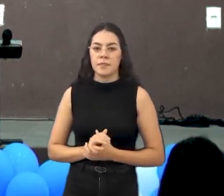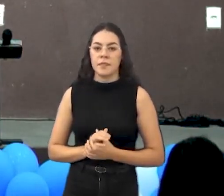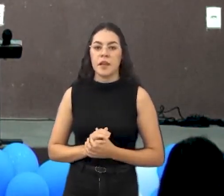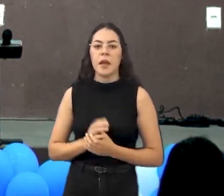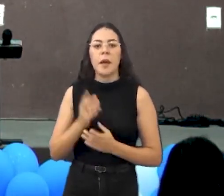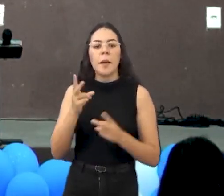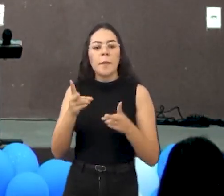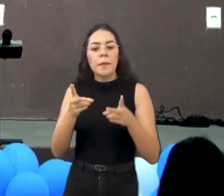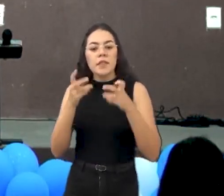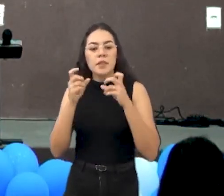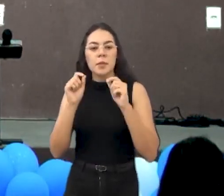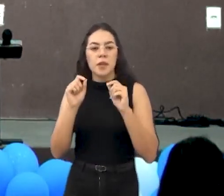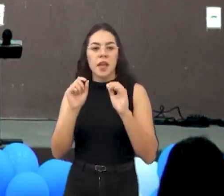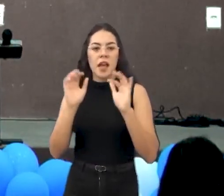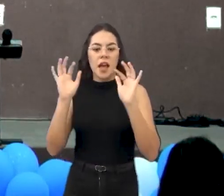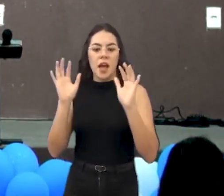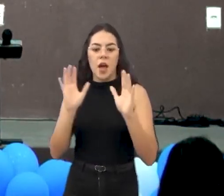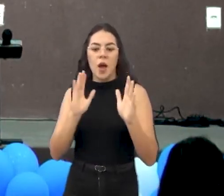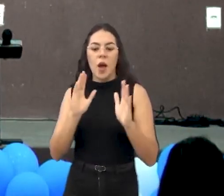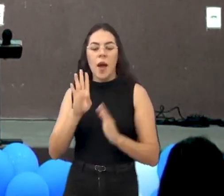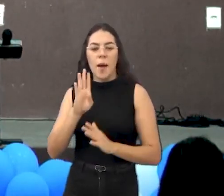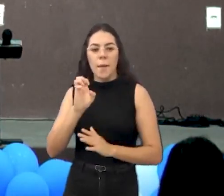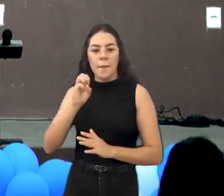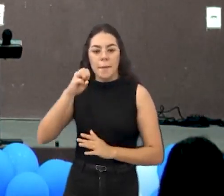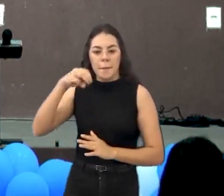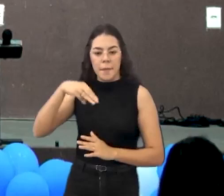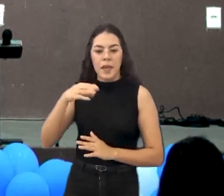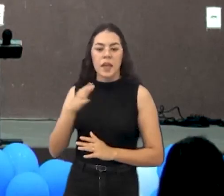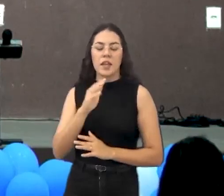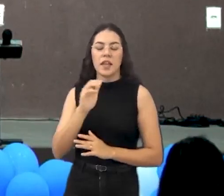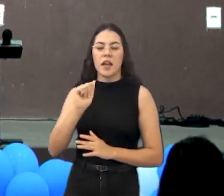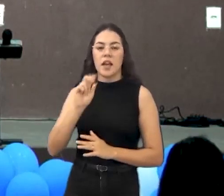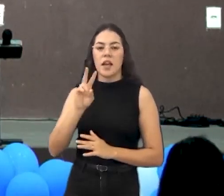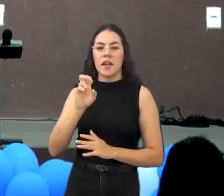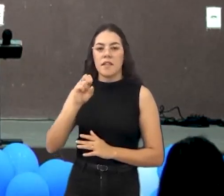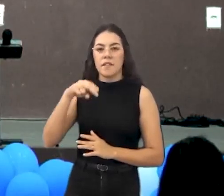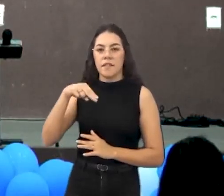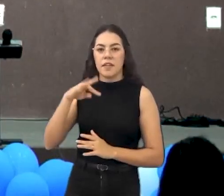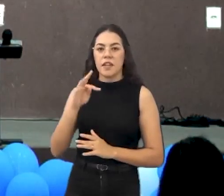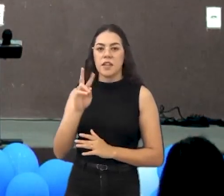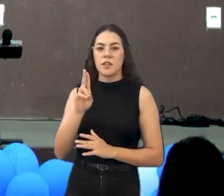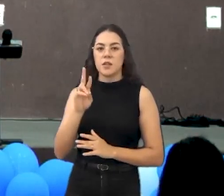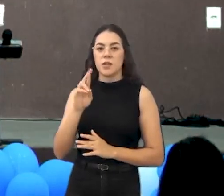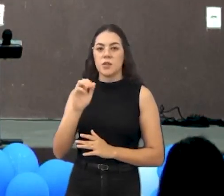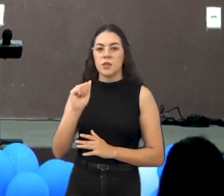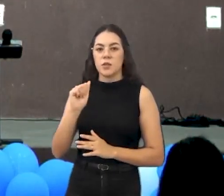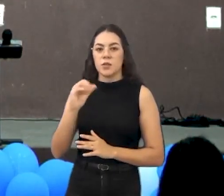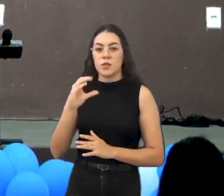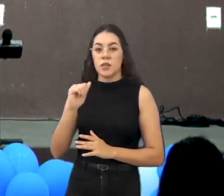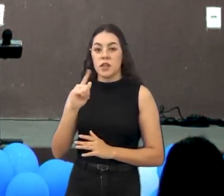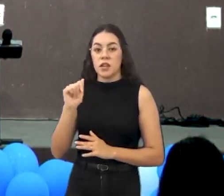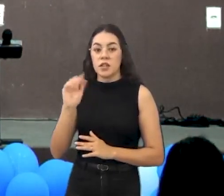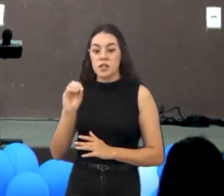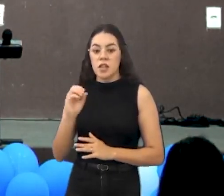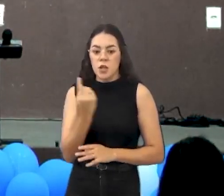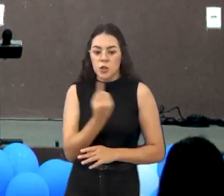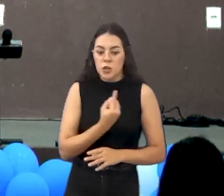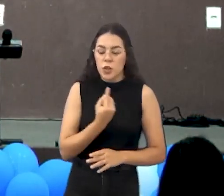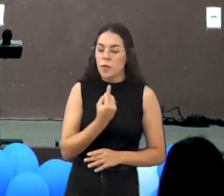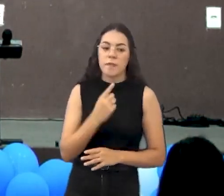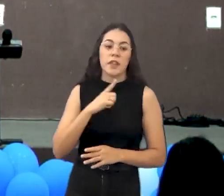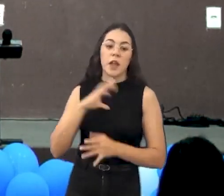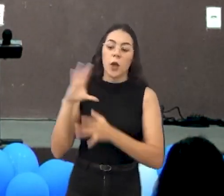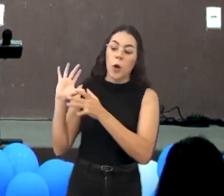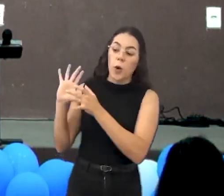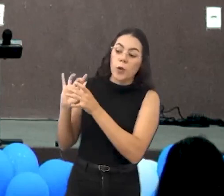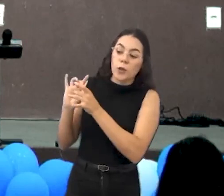Percebam que as bem-aventuranças não são afirmações isoladas, mas elas possuem um contexto, é um processo onde